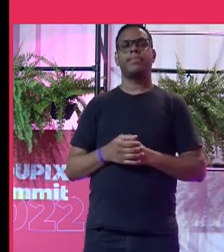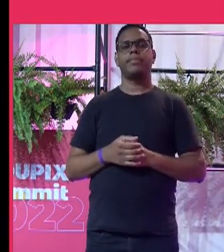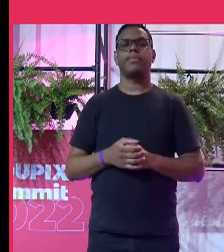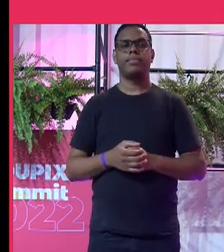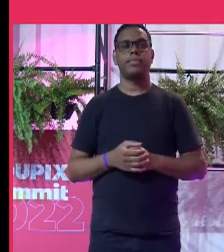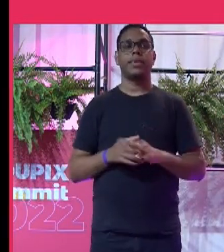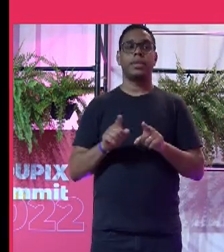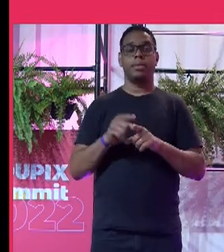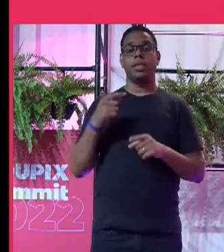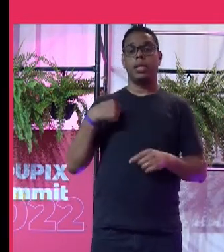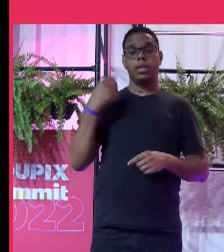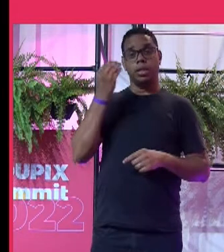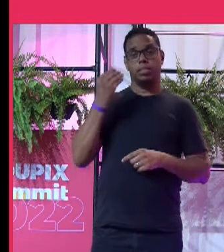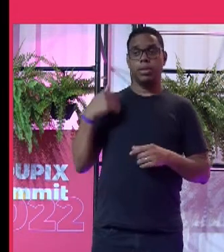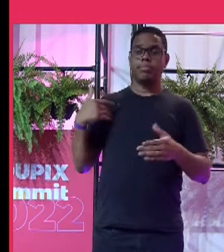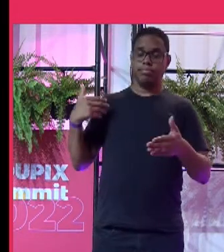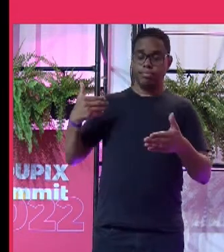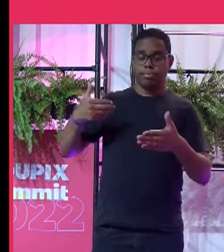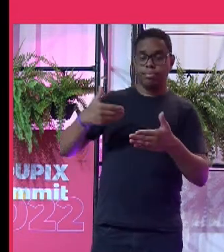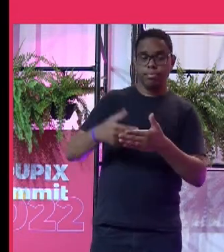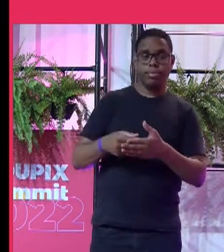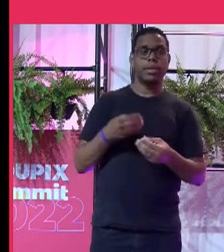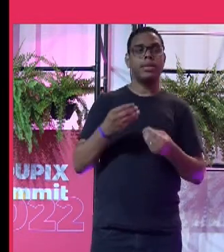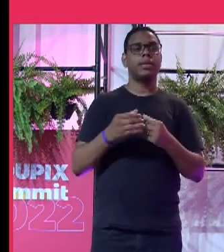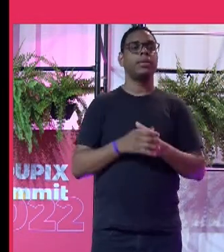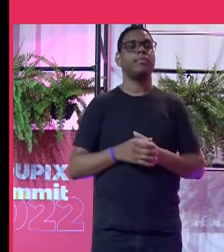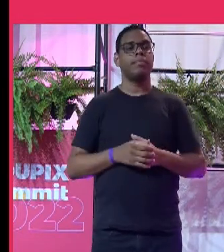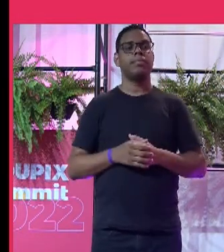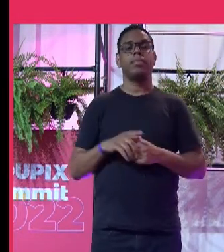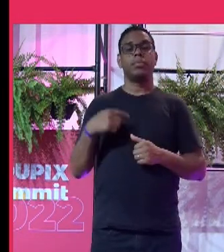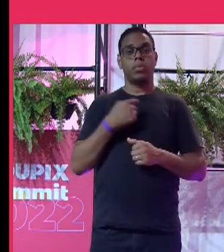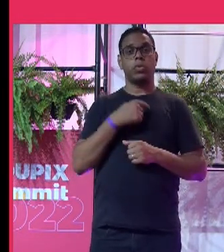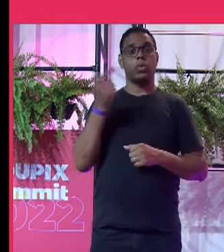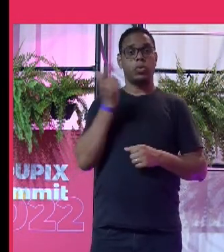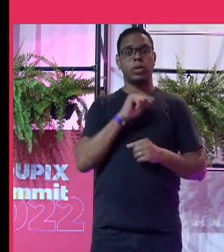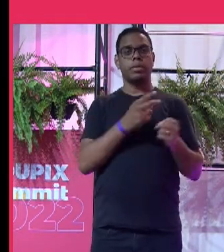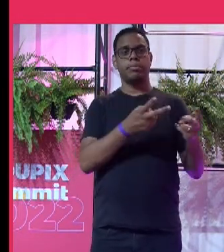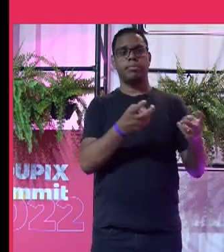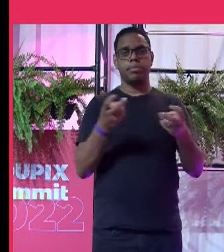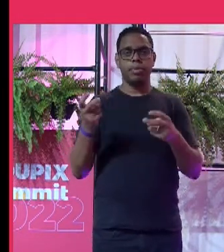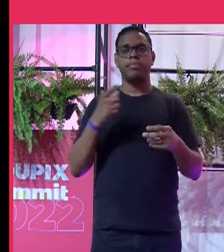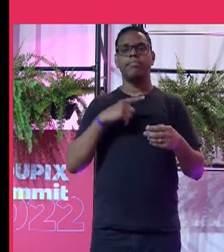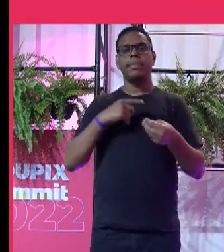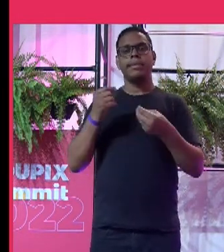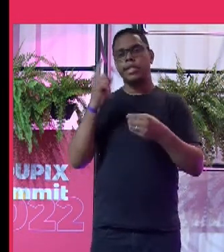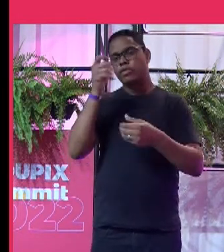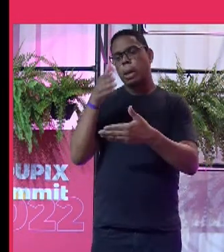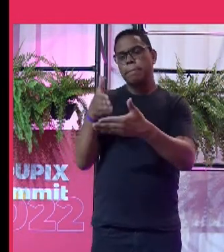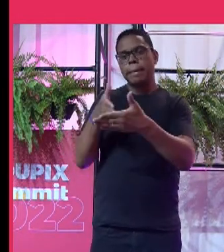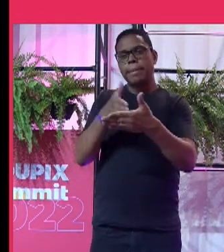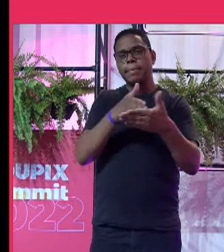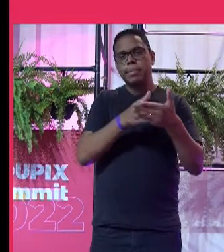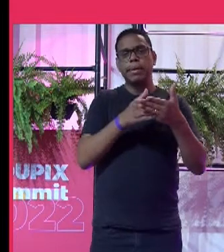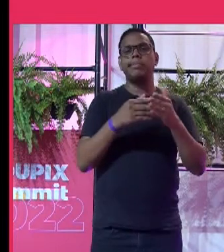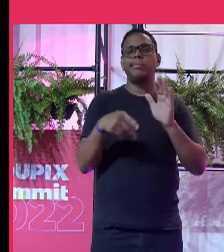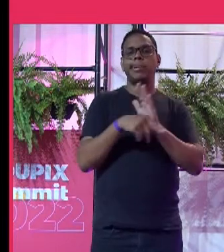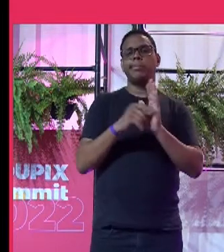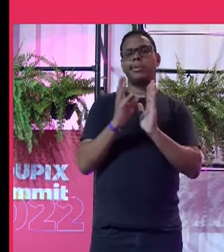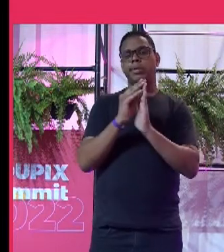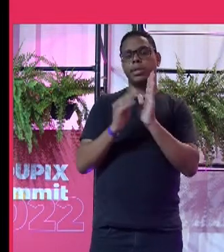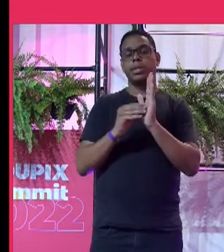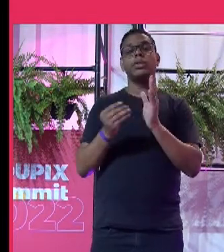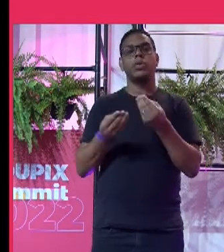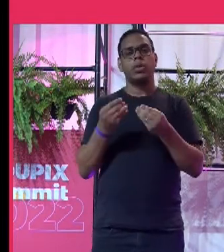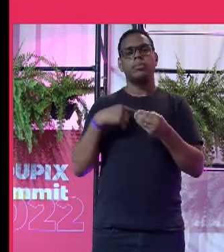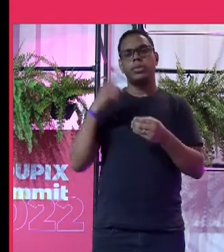Ao longo da minha experiência com a Jelly Smack, a gente conseguiu identificar diversos entraves, né, dos criadores de conteúdo, da vida